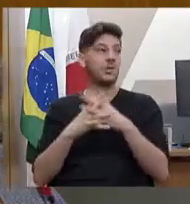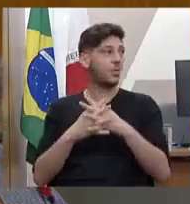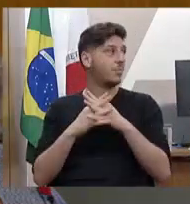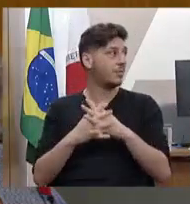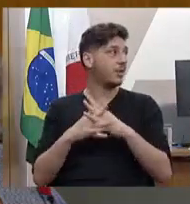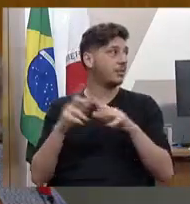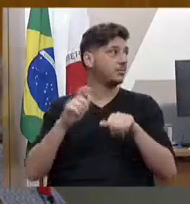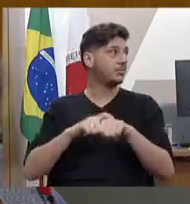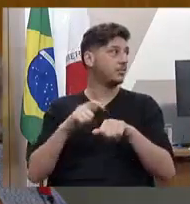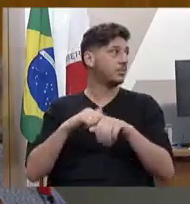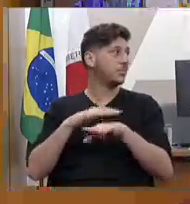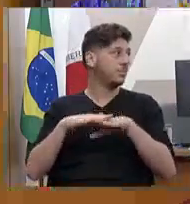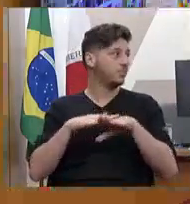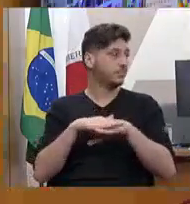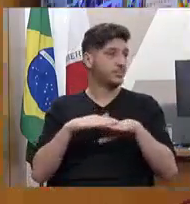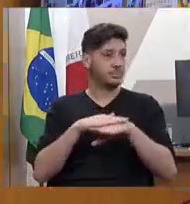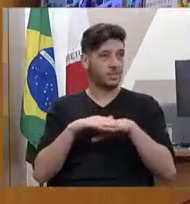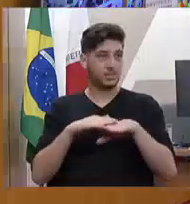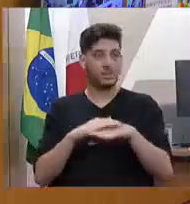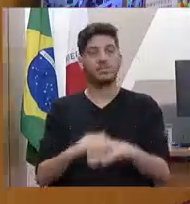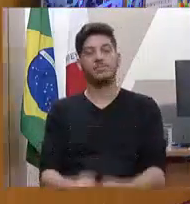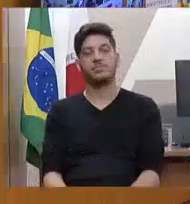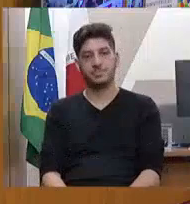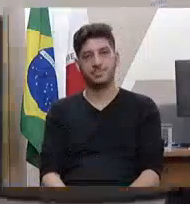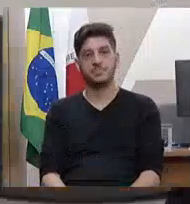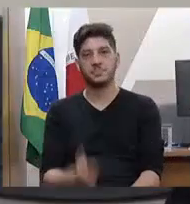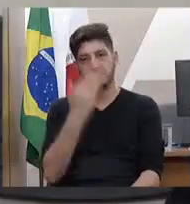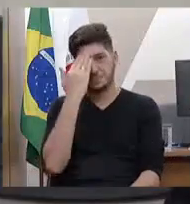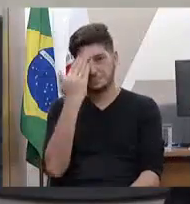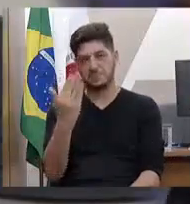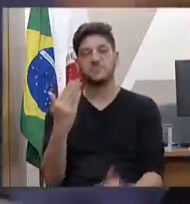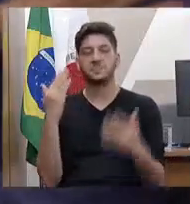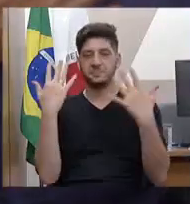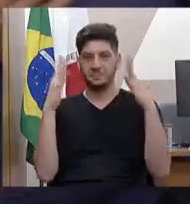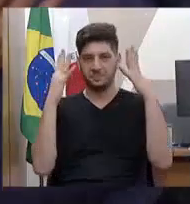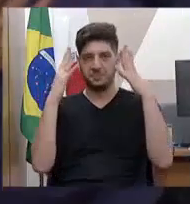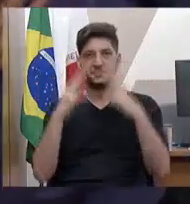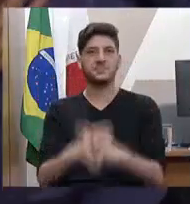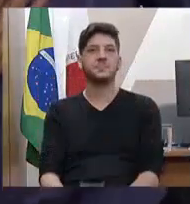que nós temos aqui para conversar Obrigado Rômulo